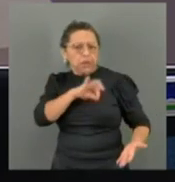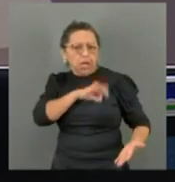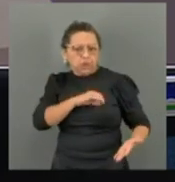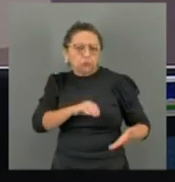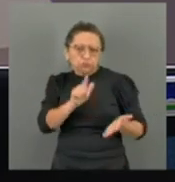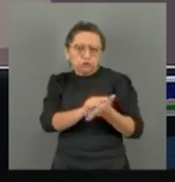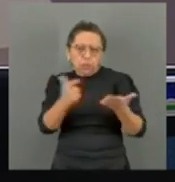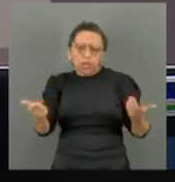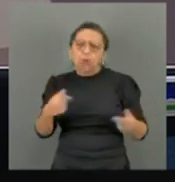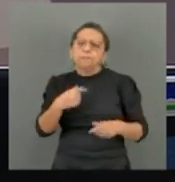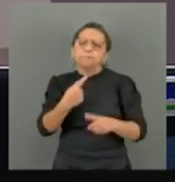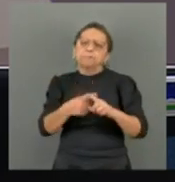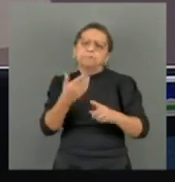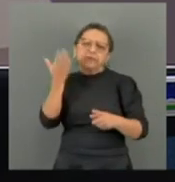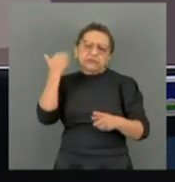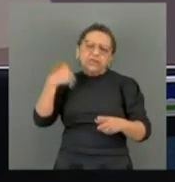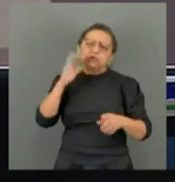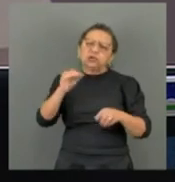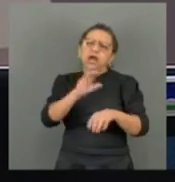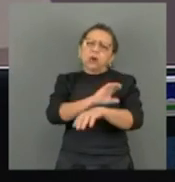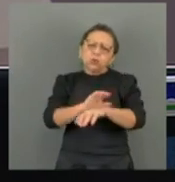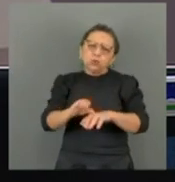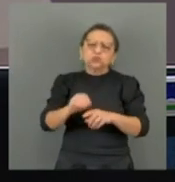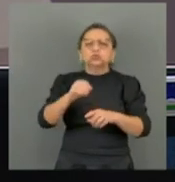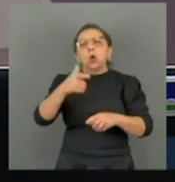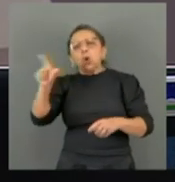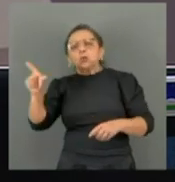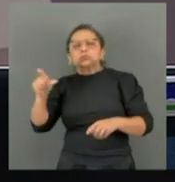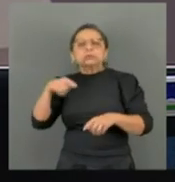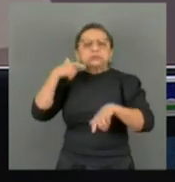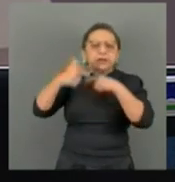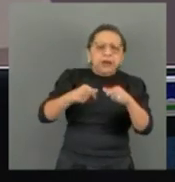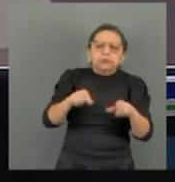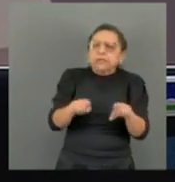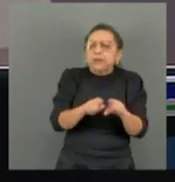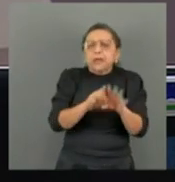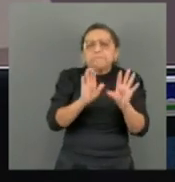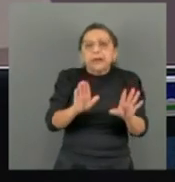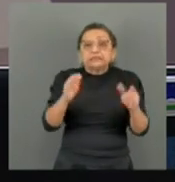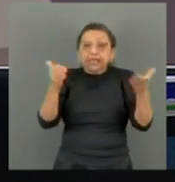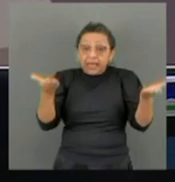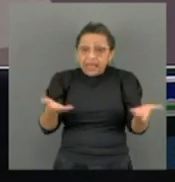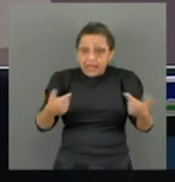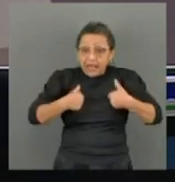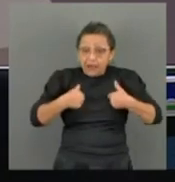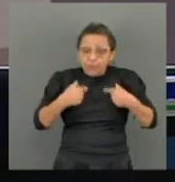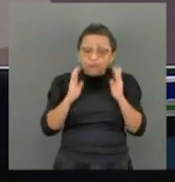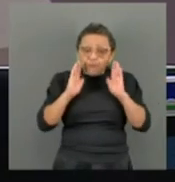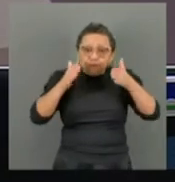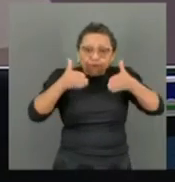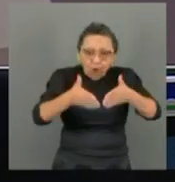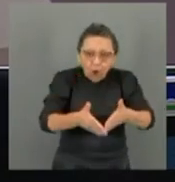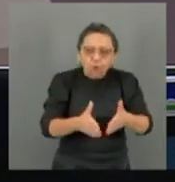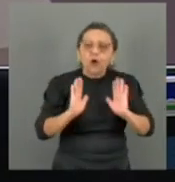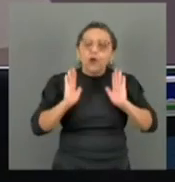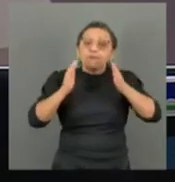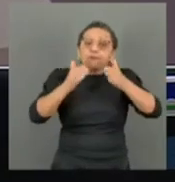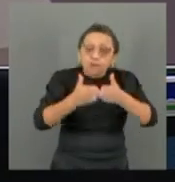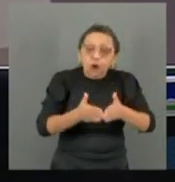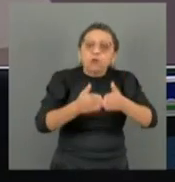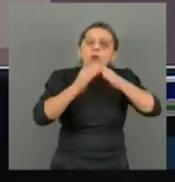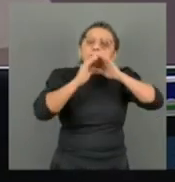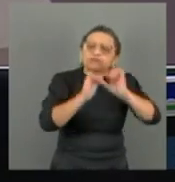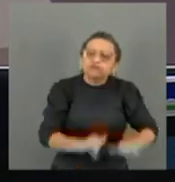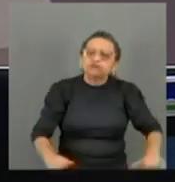anos passados eu tinha feito outras coisas. Mas eu estou dedicado a revelar as